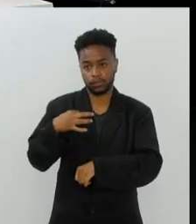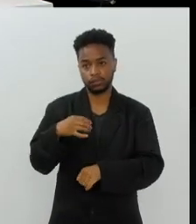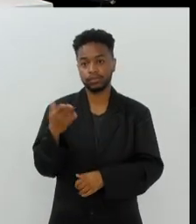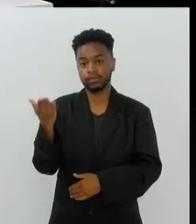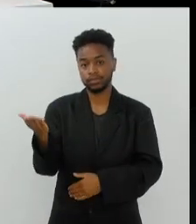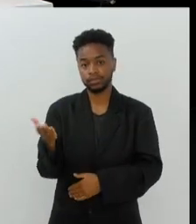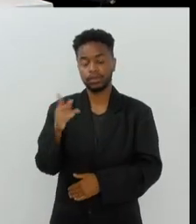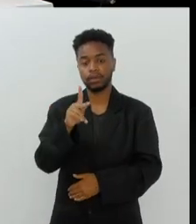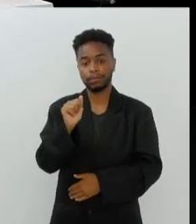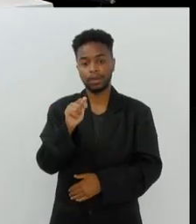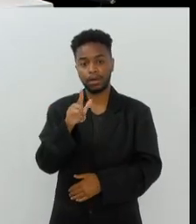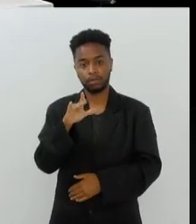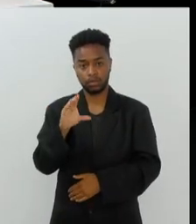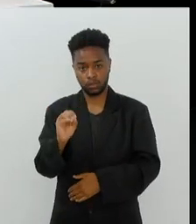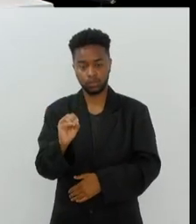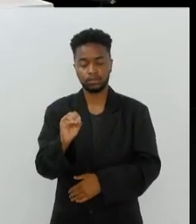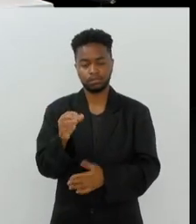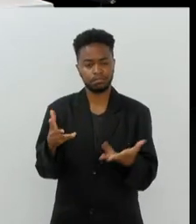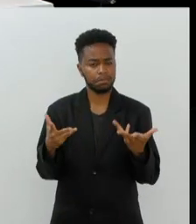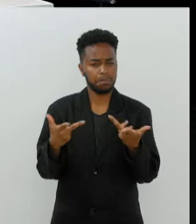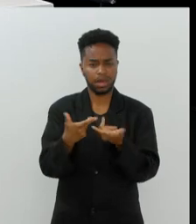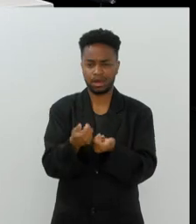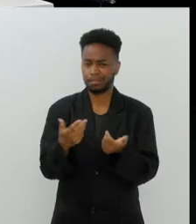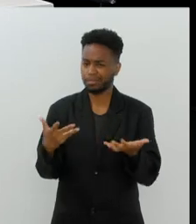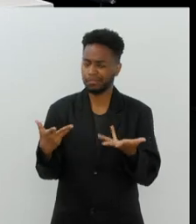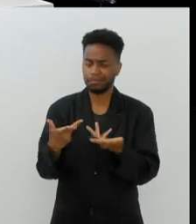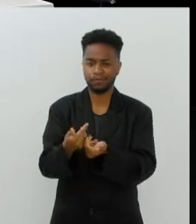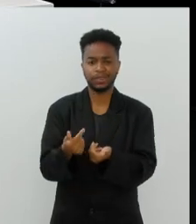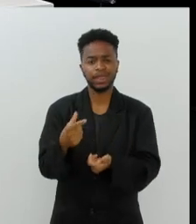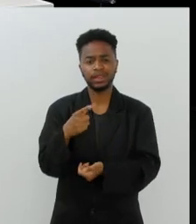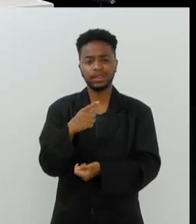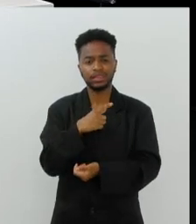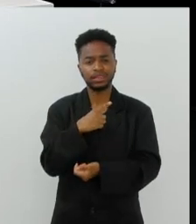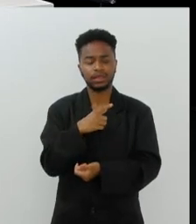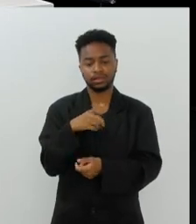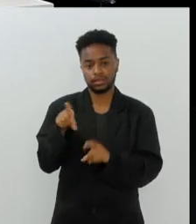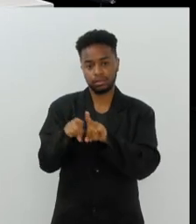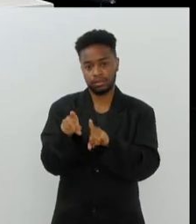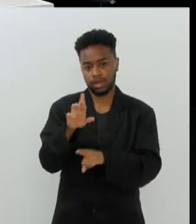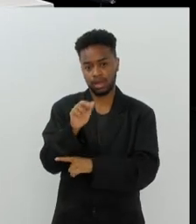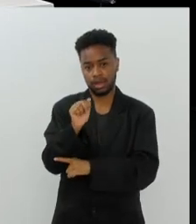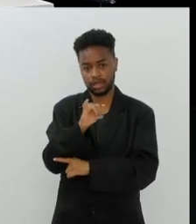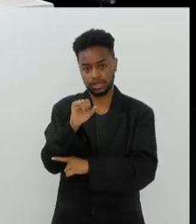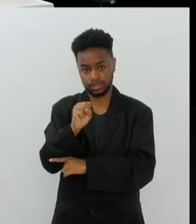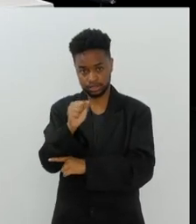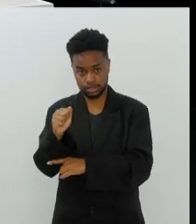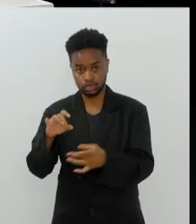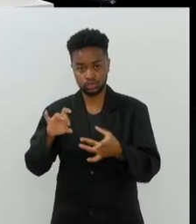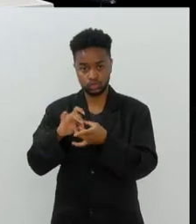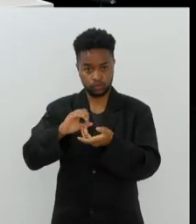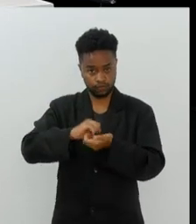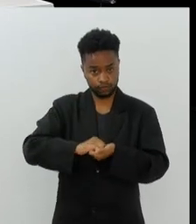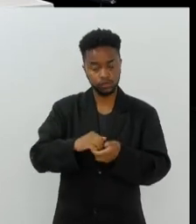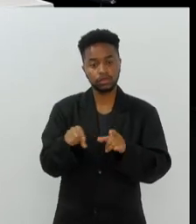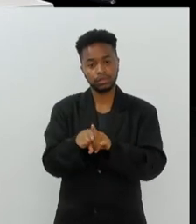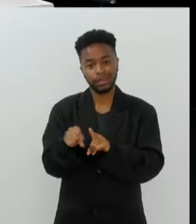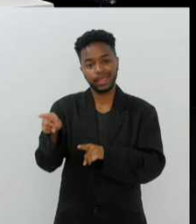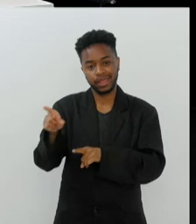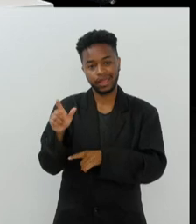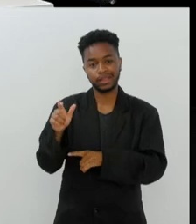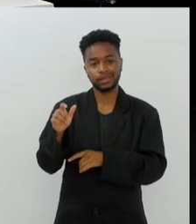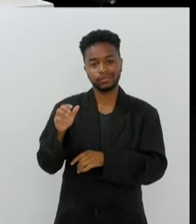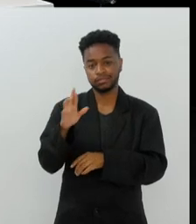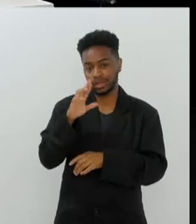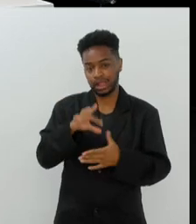camarote. Aí, Pablo. Esse é o mestre Pablo. Maravilhoso. Querido, né? Maravilhoso. E Pablo tem uma coisa assim, a Raíssa, minha amiga que foi rainha Viradouro, também teve Pablo